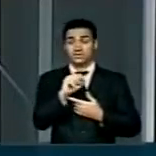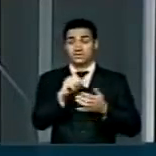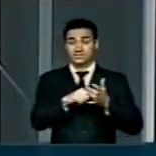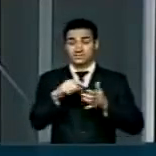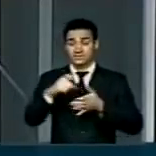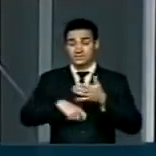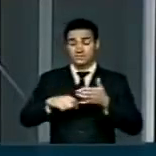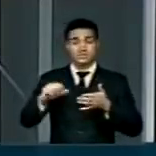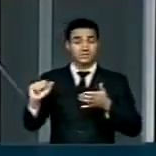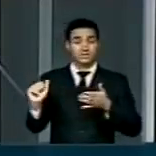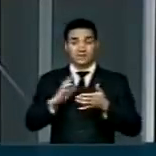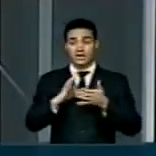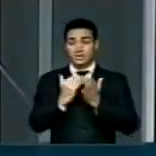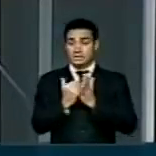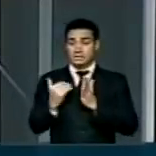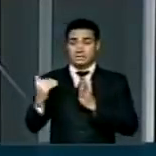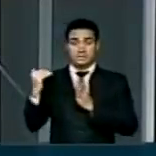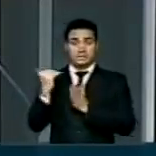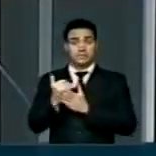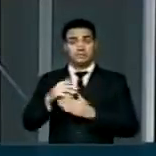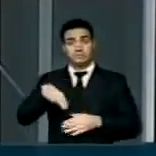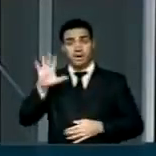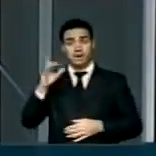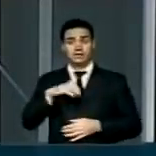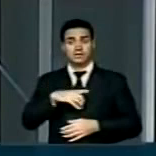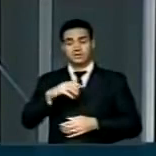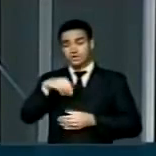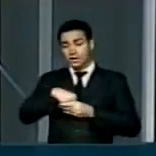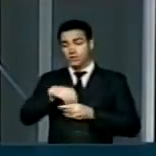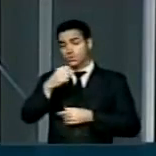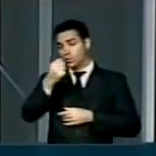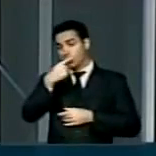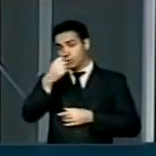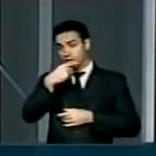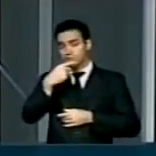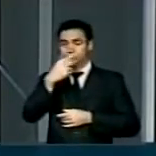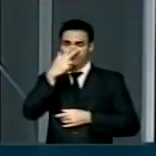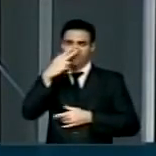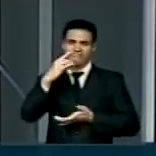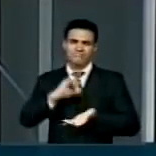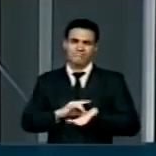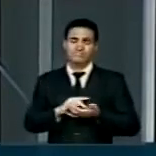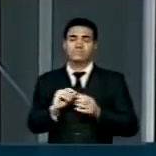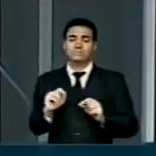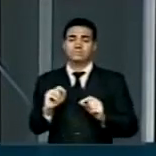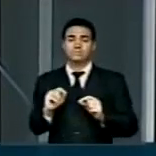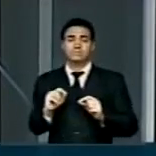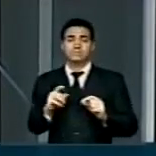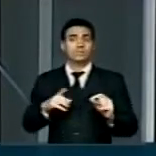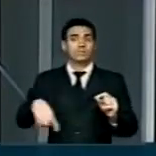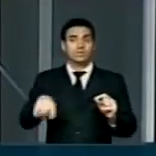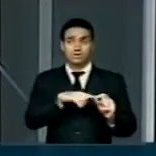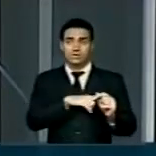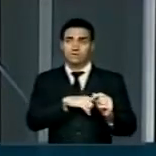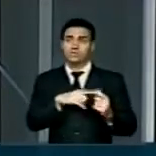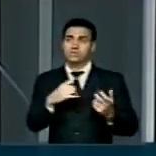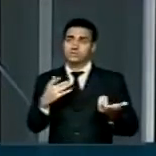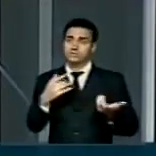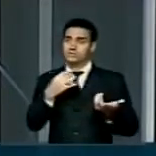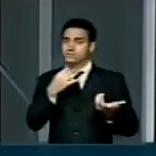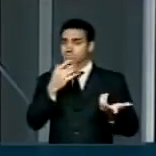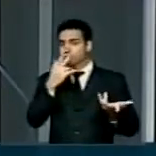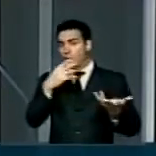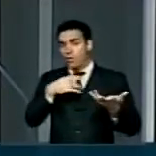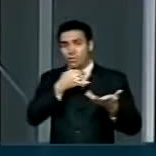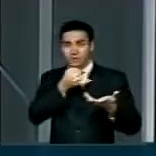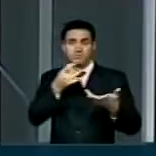tributação, aumentar tributos no remédio, é realmente uma situação que nós entendemos complicada,